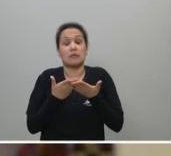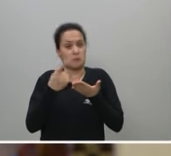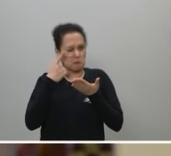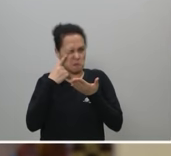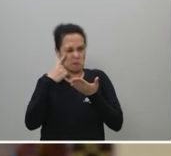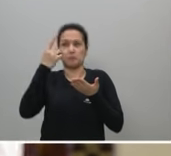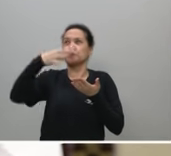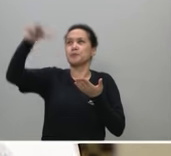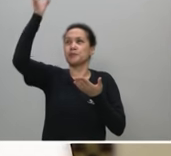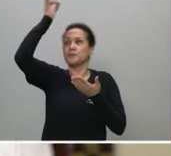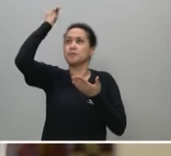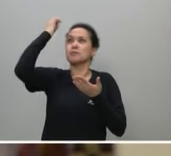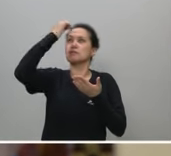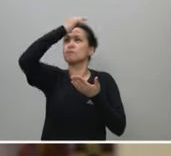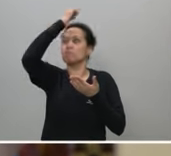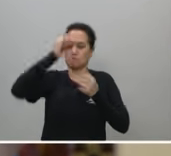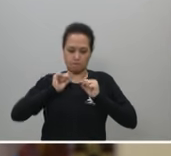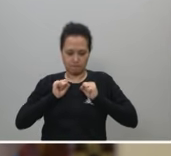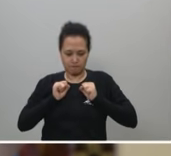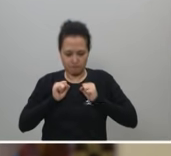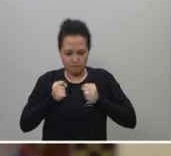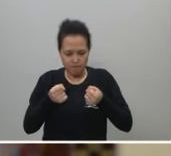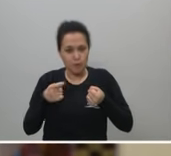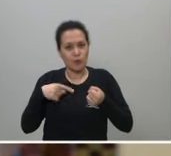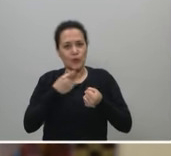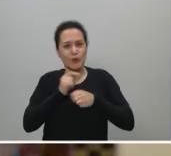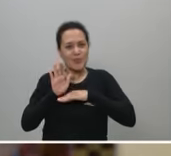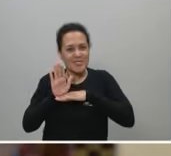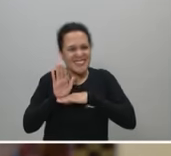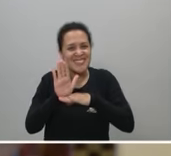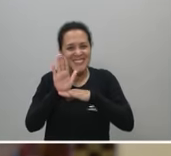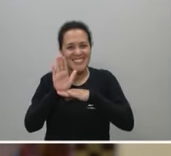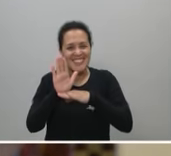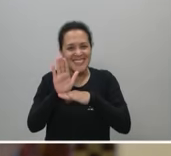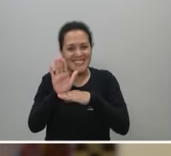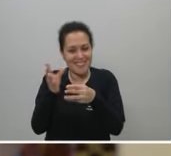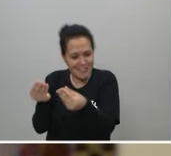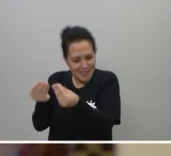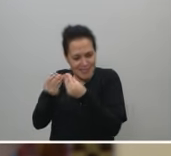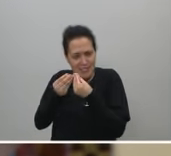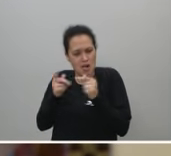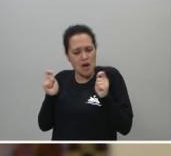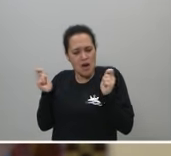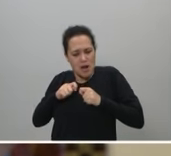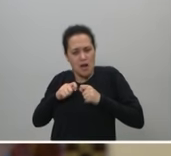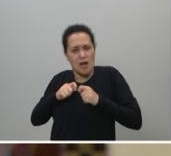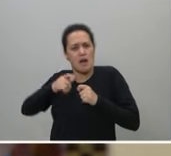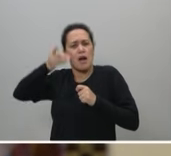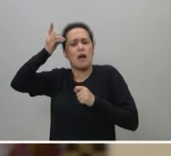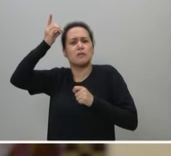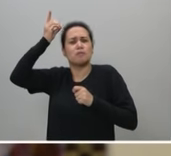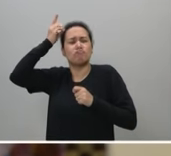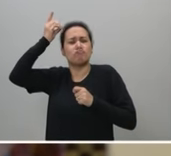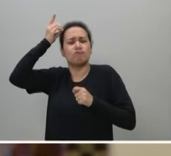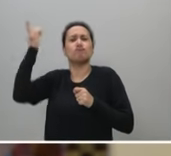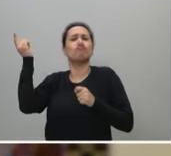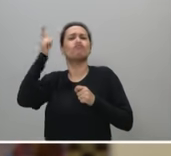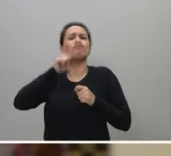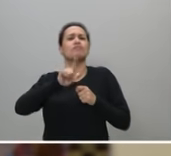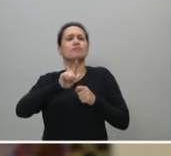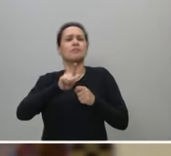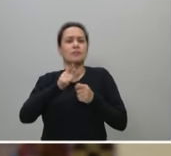que ele nos impulsiona e nos dá dons para nos mantermos fiéis em